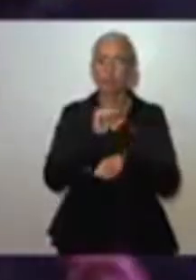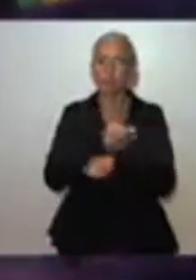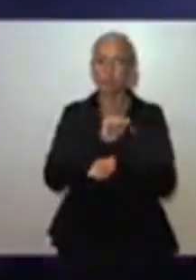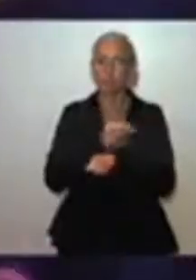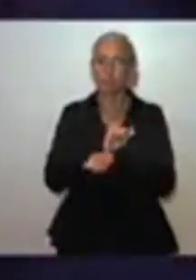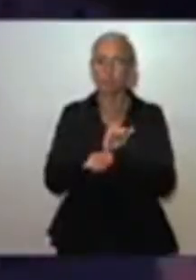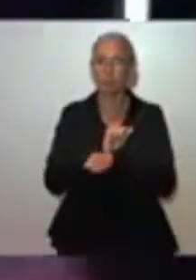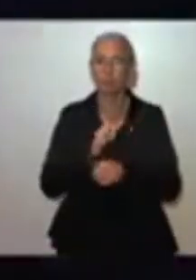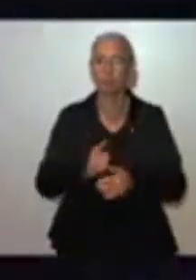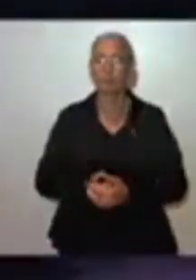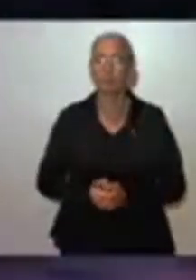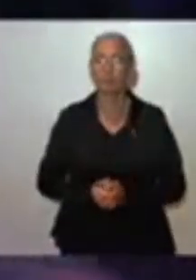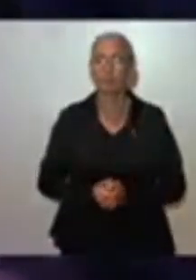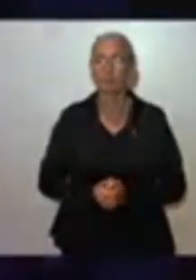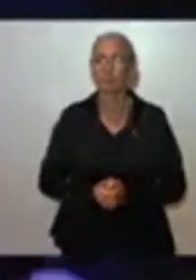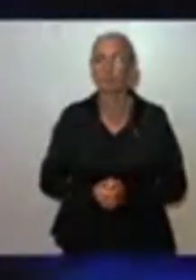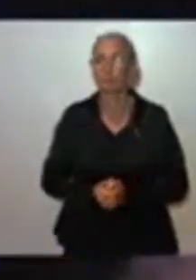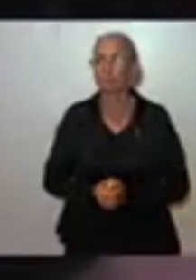minuto